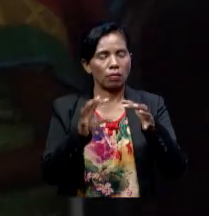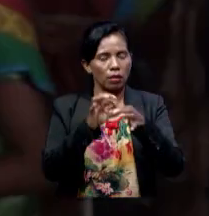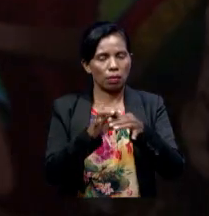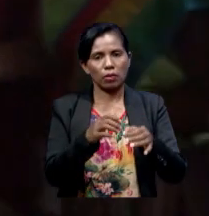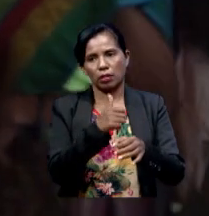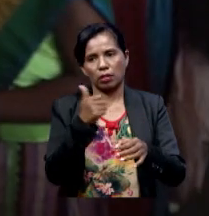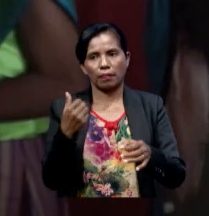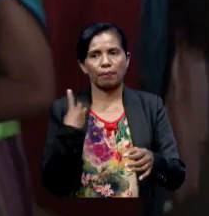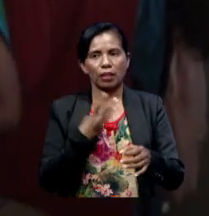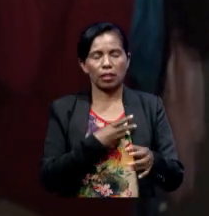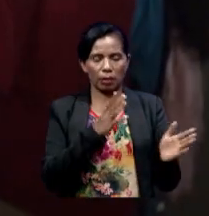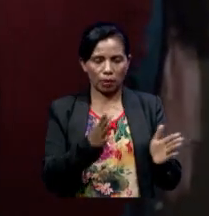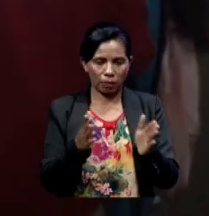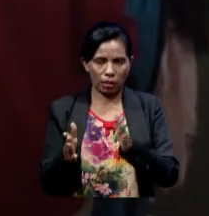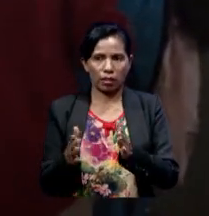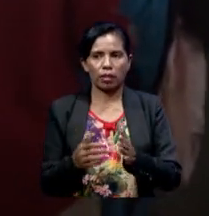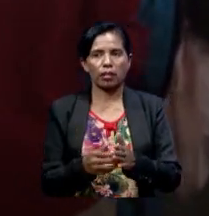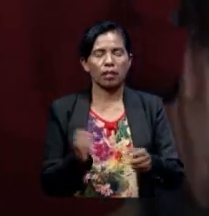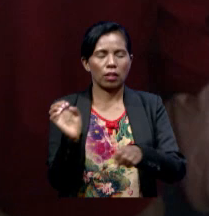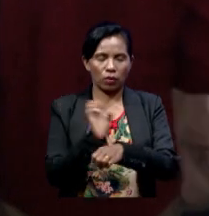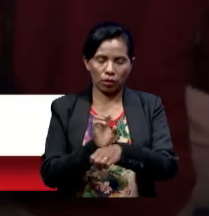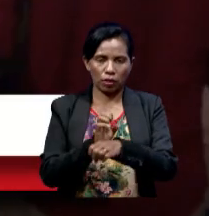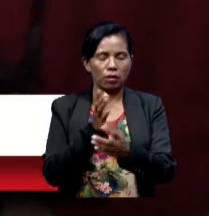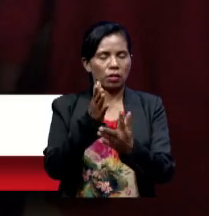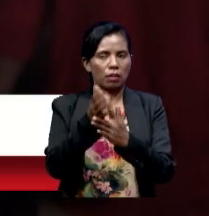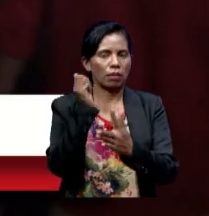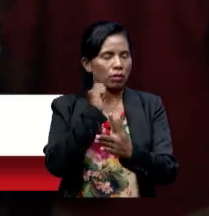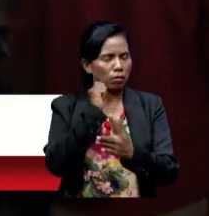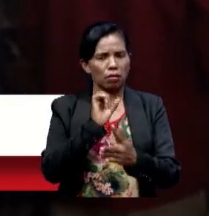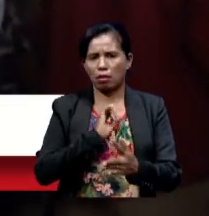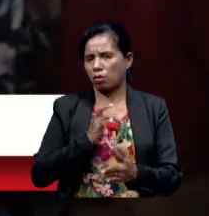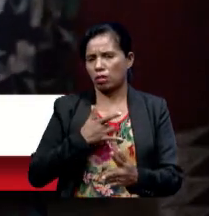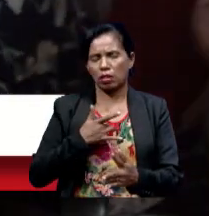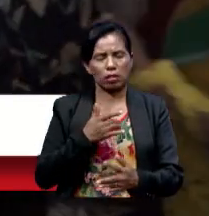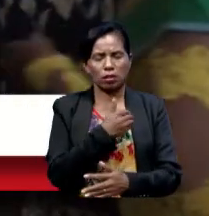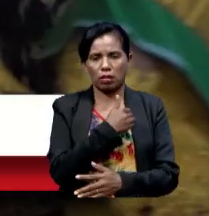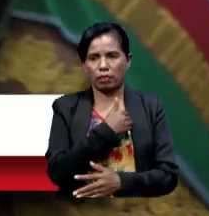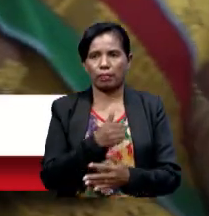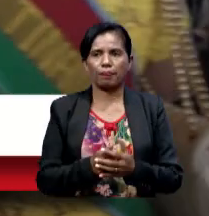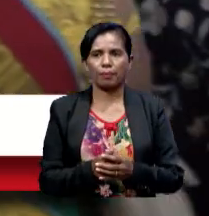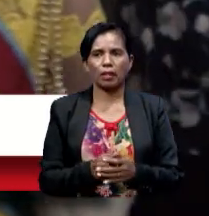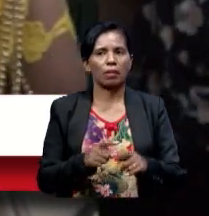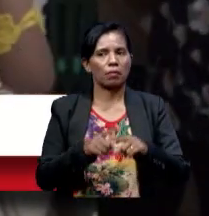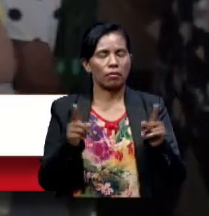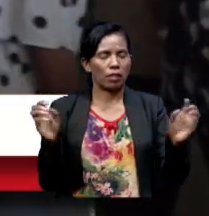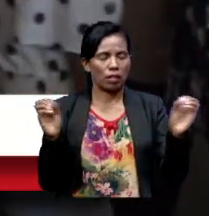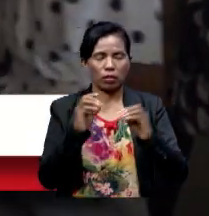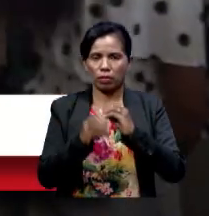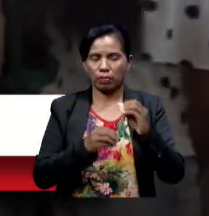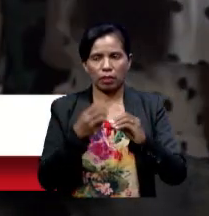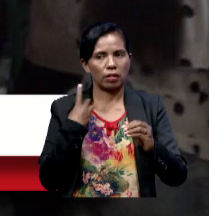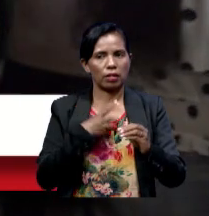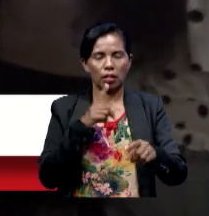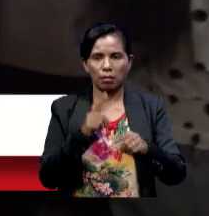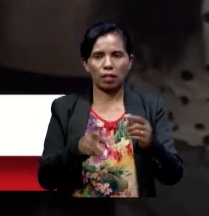a gente está preparado na área econômica do ASEAN, ausente cidadão. Ok? Mas isso não significa que a gente está na